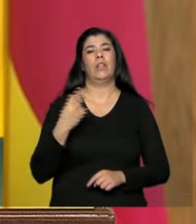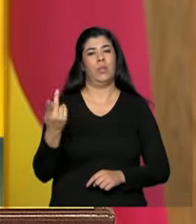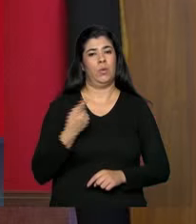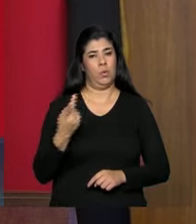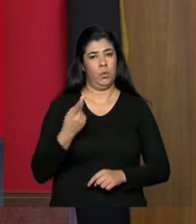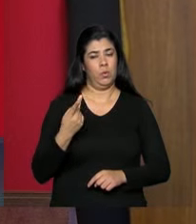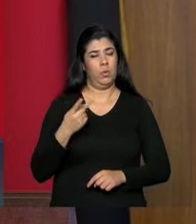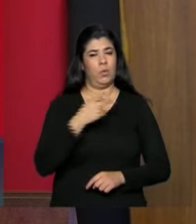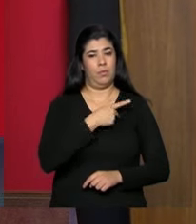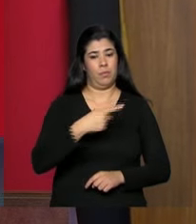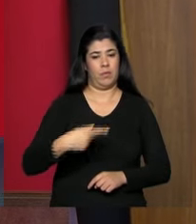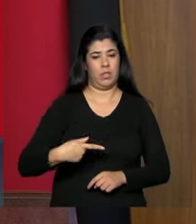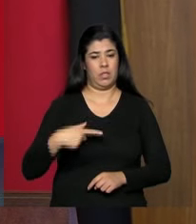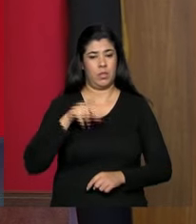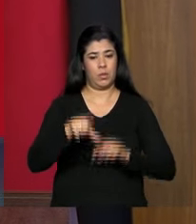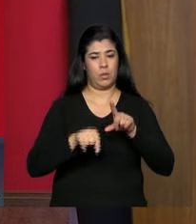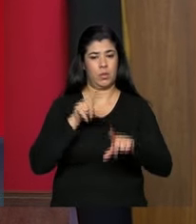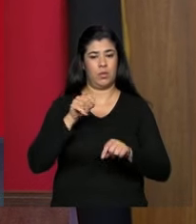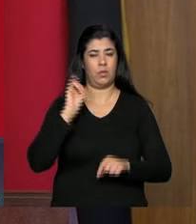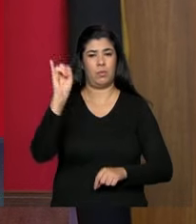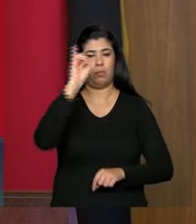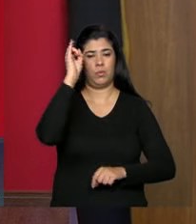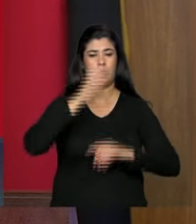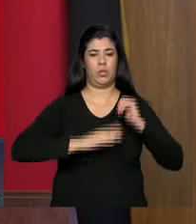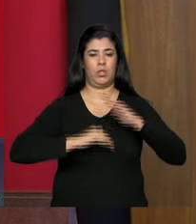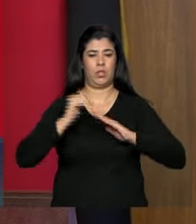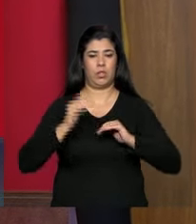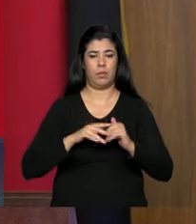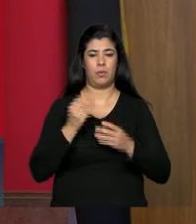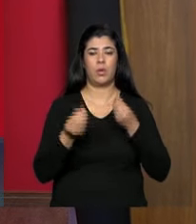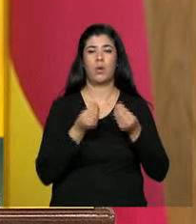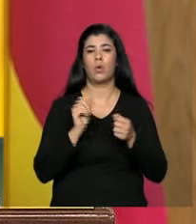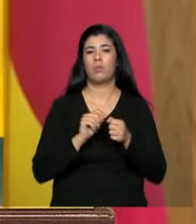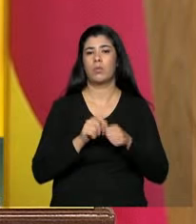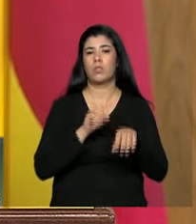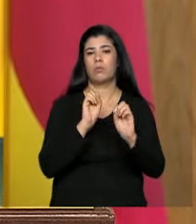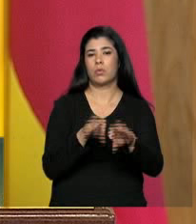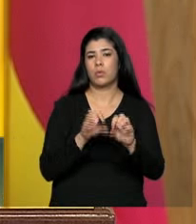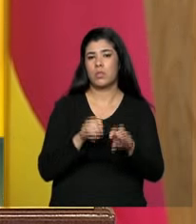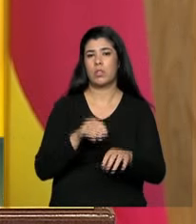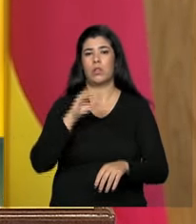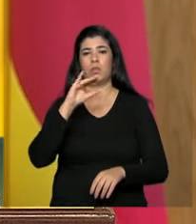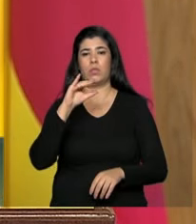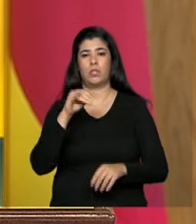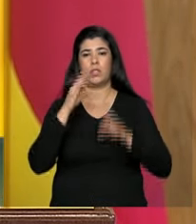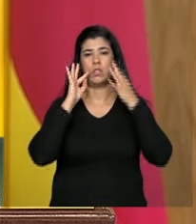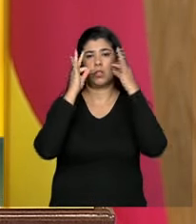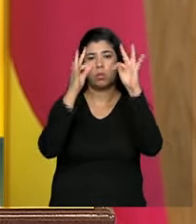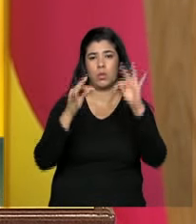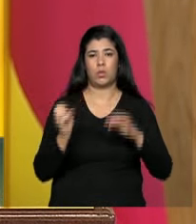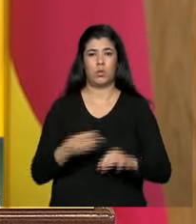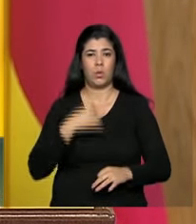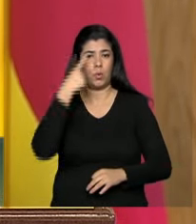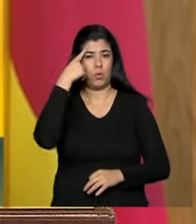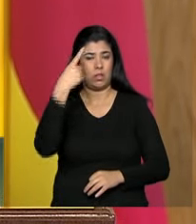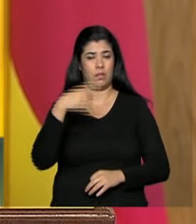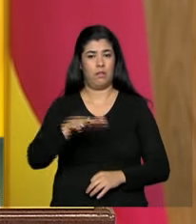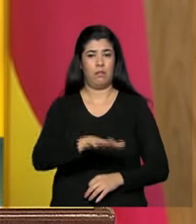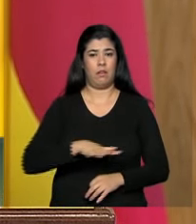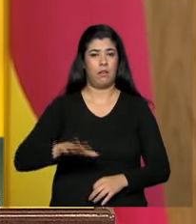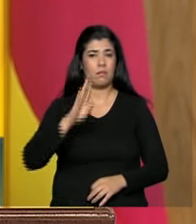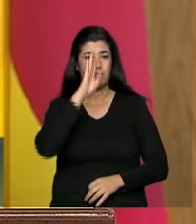eu adotamos importantes iniciativas em educação, ciência, tecnologia e inovação,